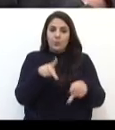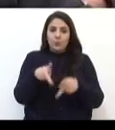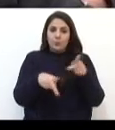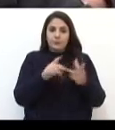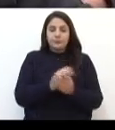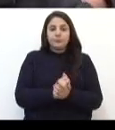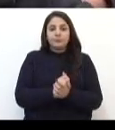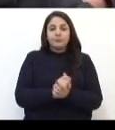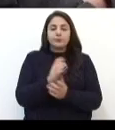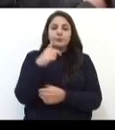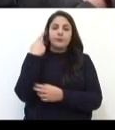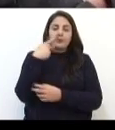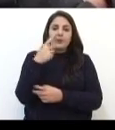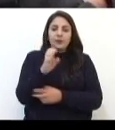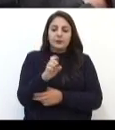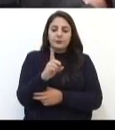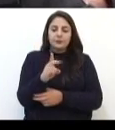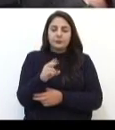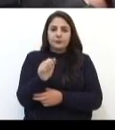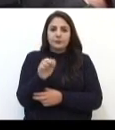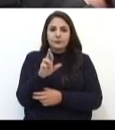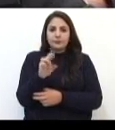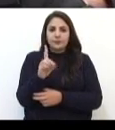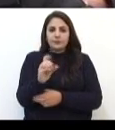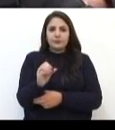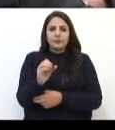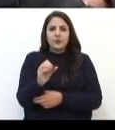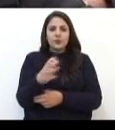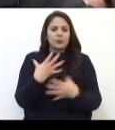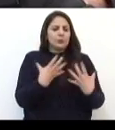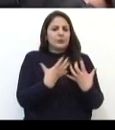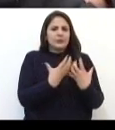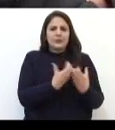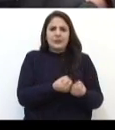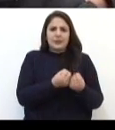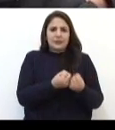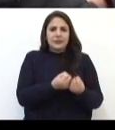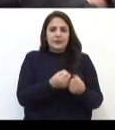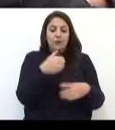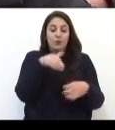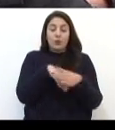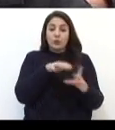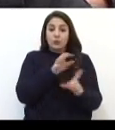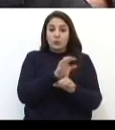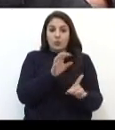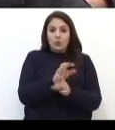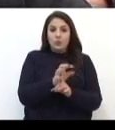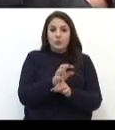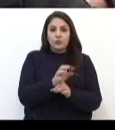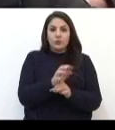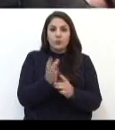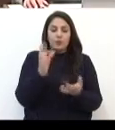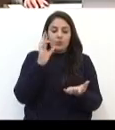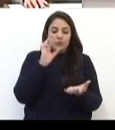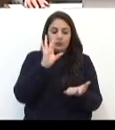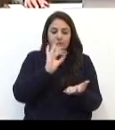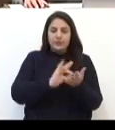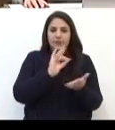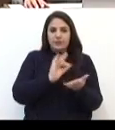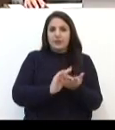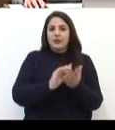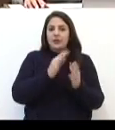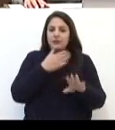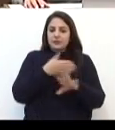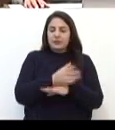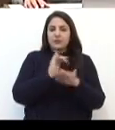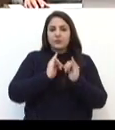vereador Eduardo Pelicioli está inconformado com o veto à lei criada para regular o acesso à informação de